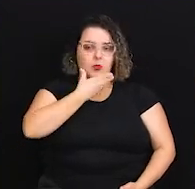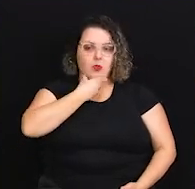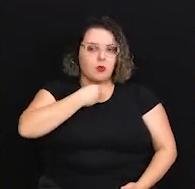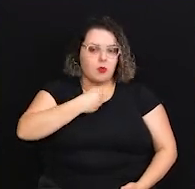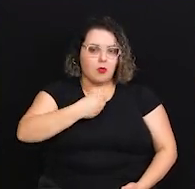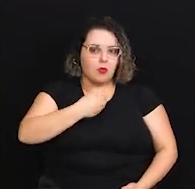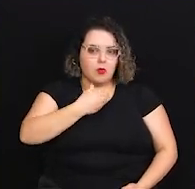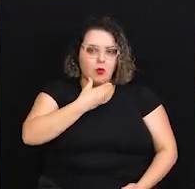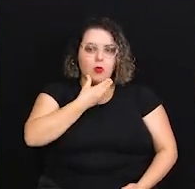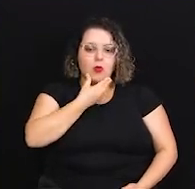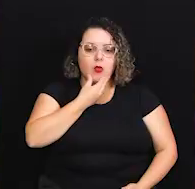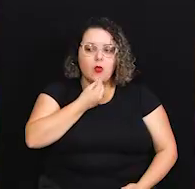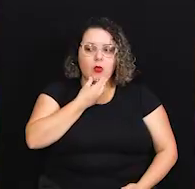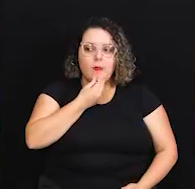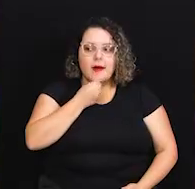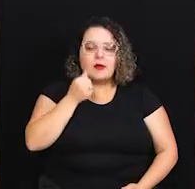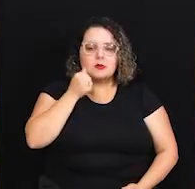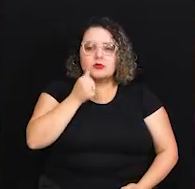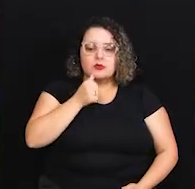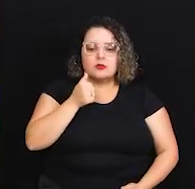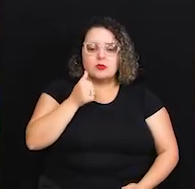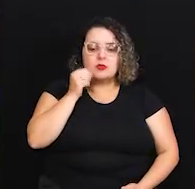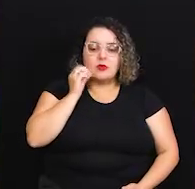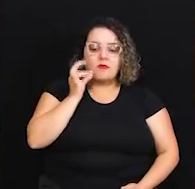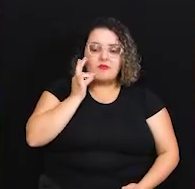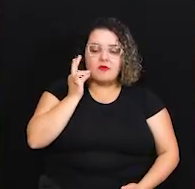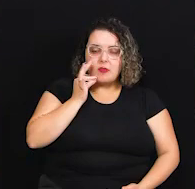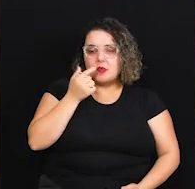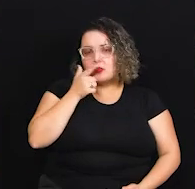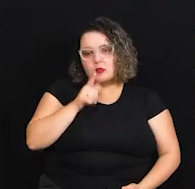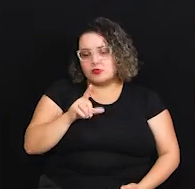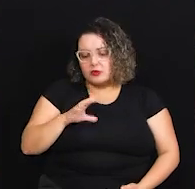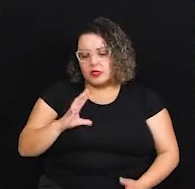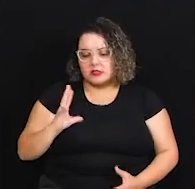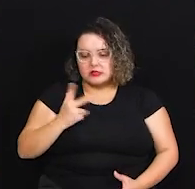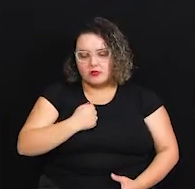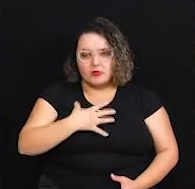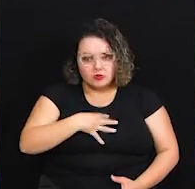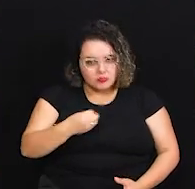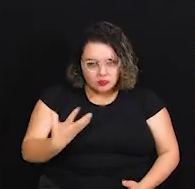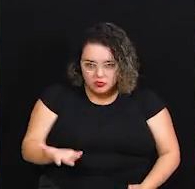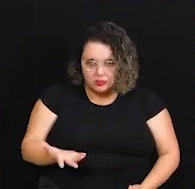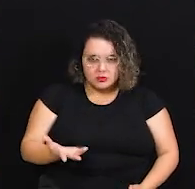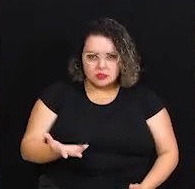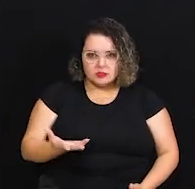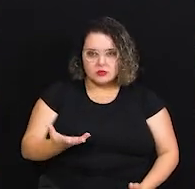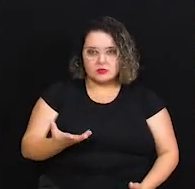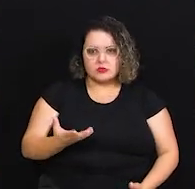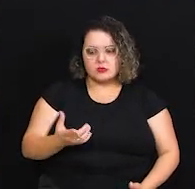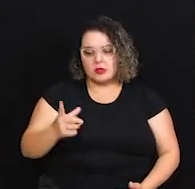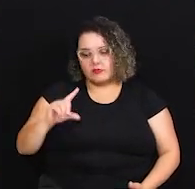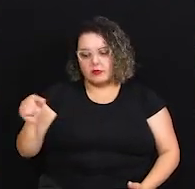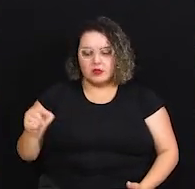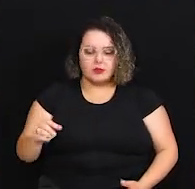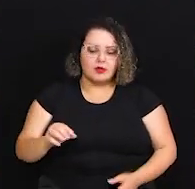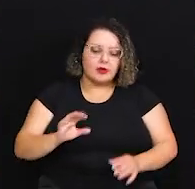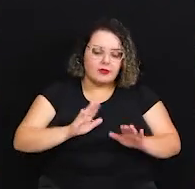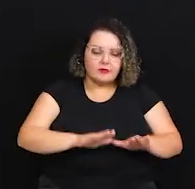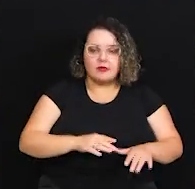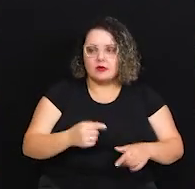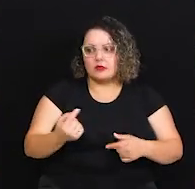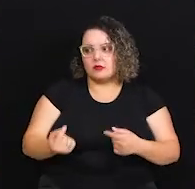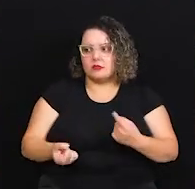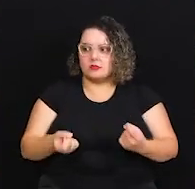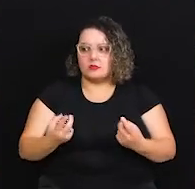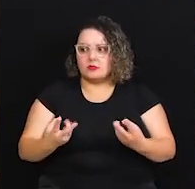e acabam morrendo queimado também. Quando a gente encontra um animal ferido, a gente faz a contenção dele, a gente coloca nas gaiolinhas, tem que ter